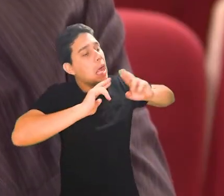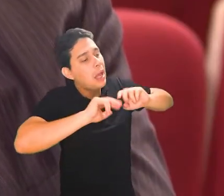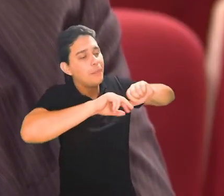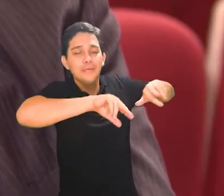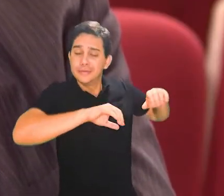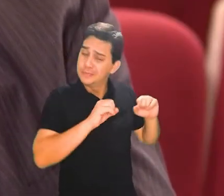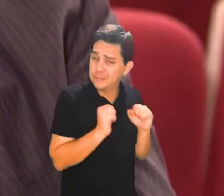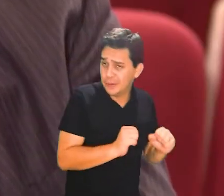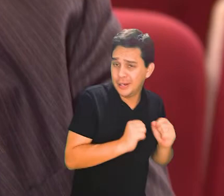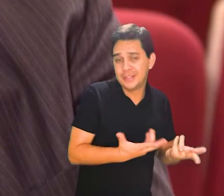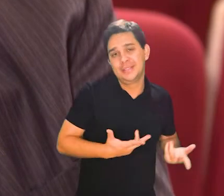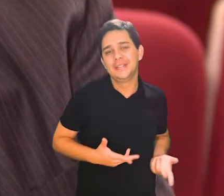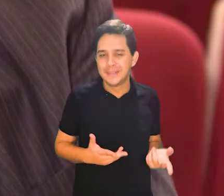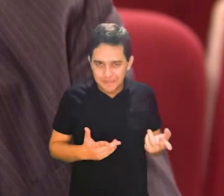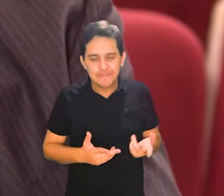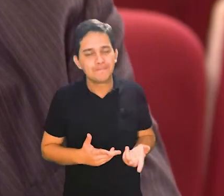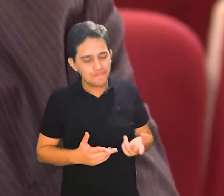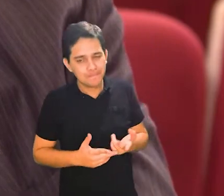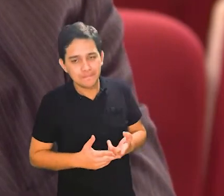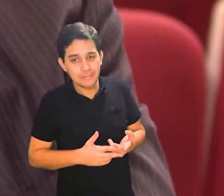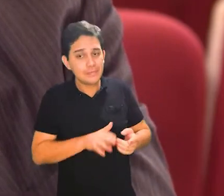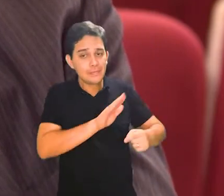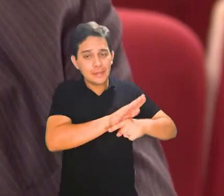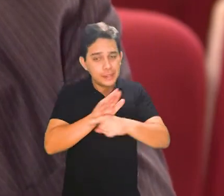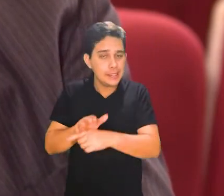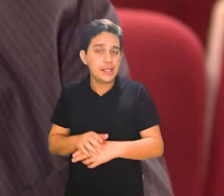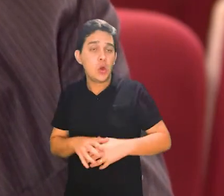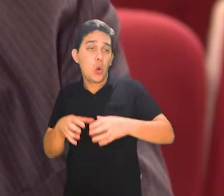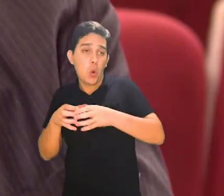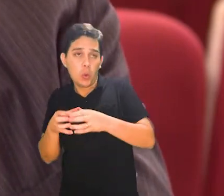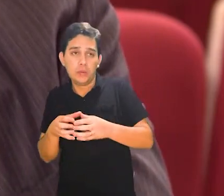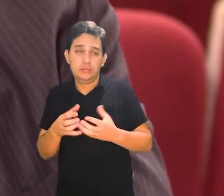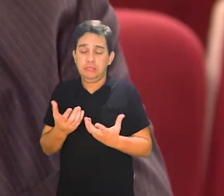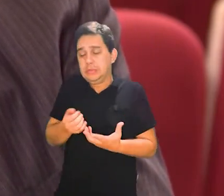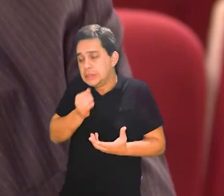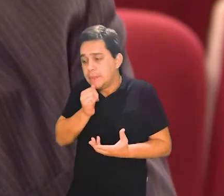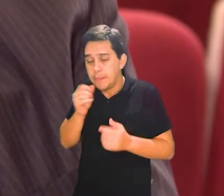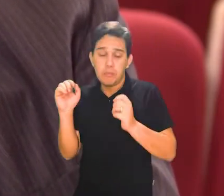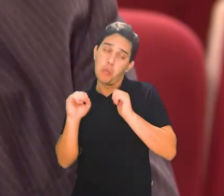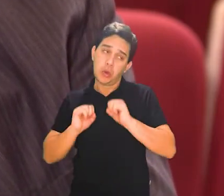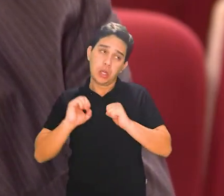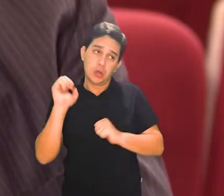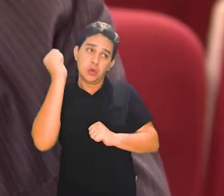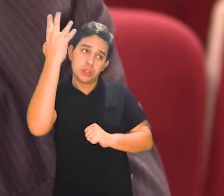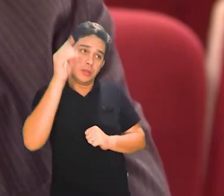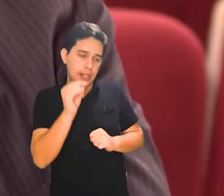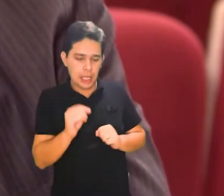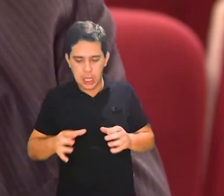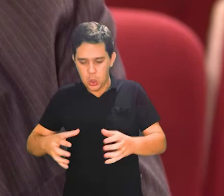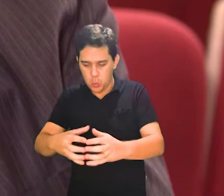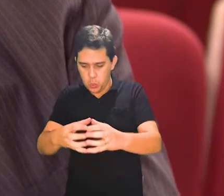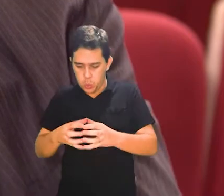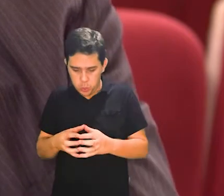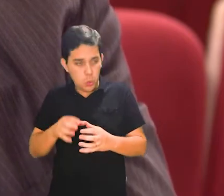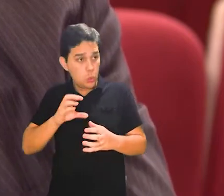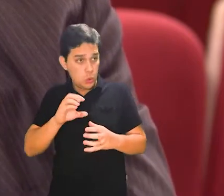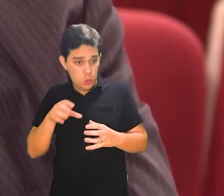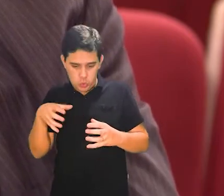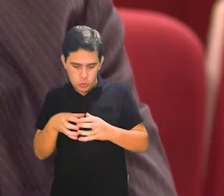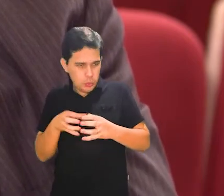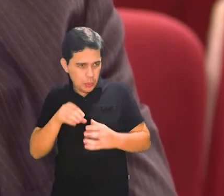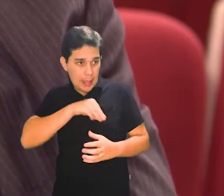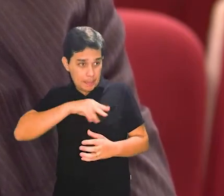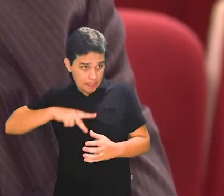a chegar, como nós, ao recebermos uma demanda que não é da área do Ministério Público, podemos repassar para outras ouvidorias.